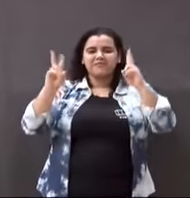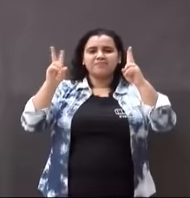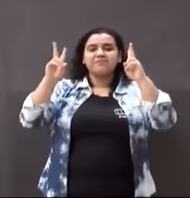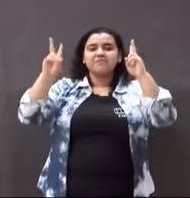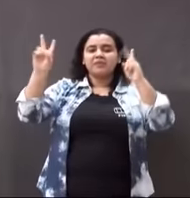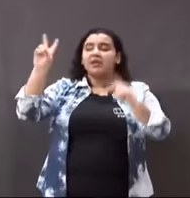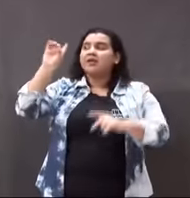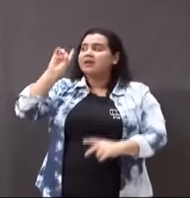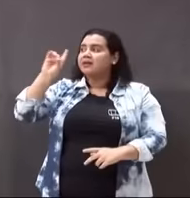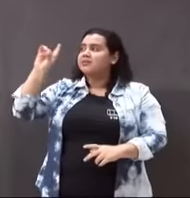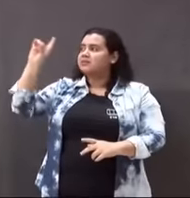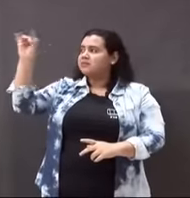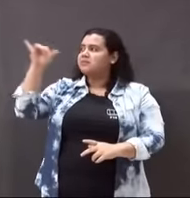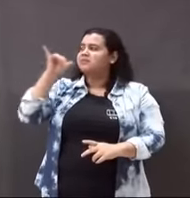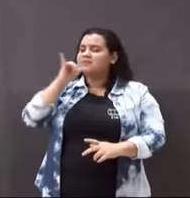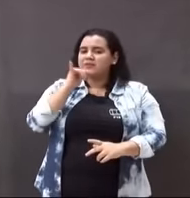falar.